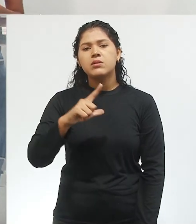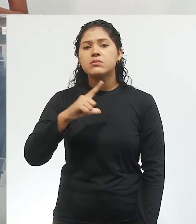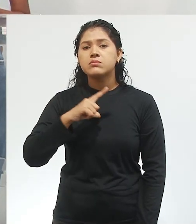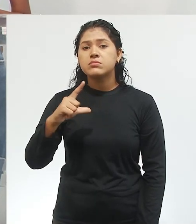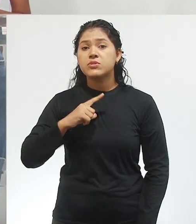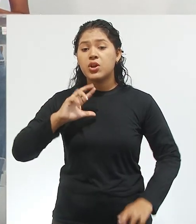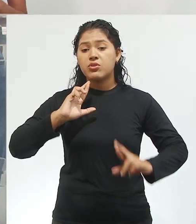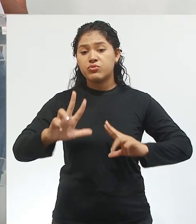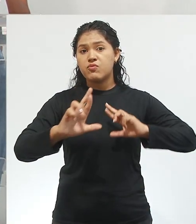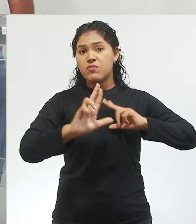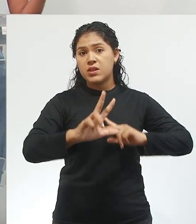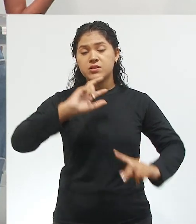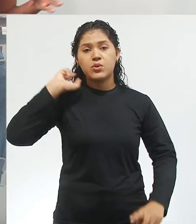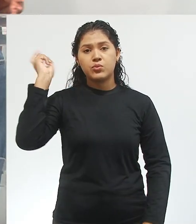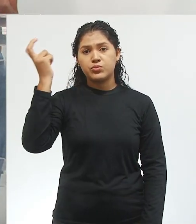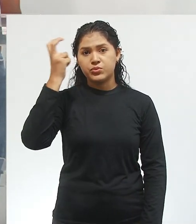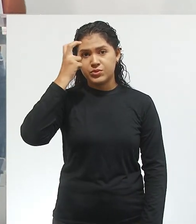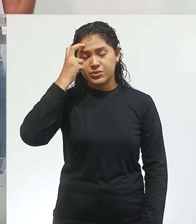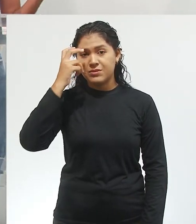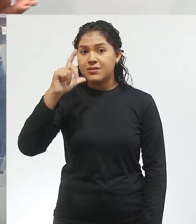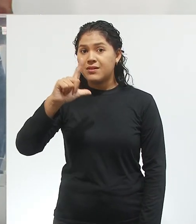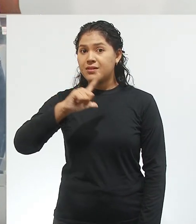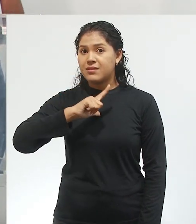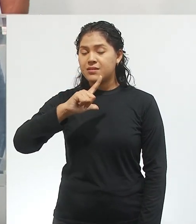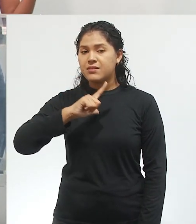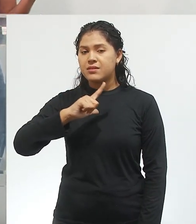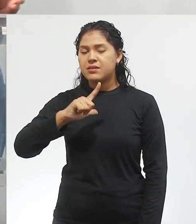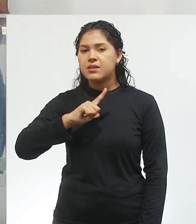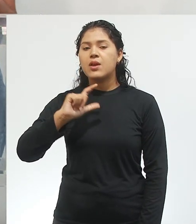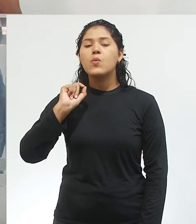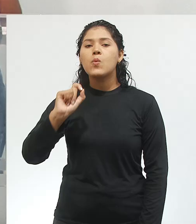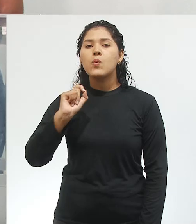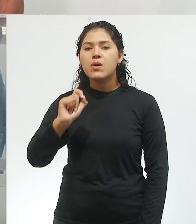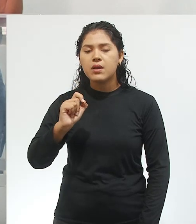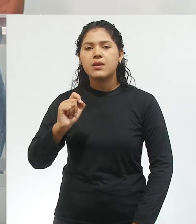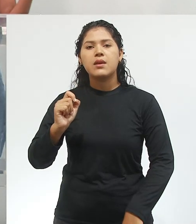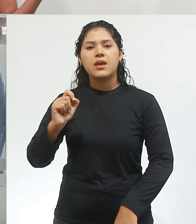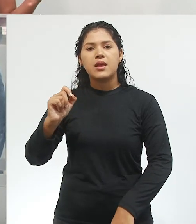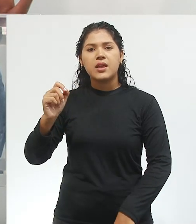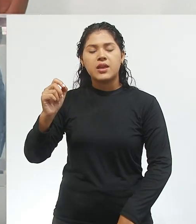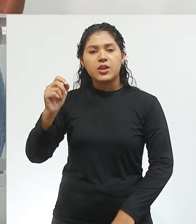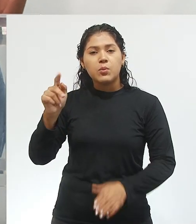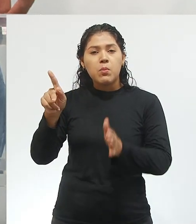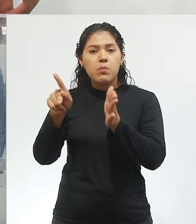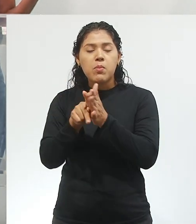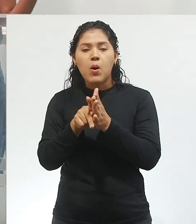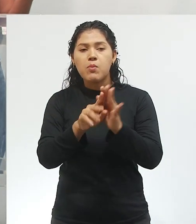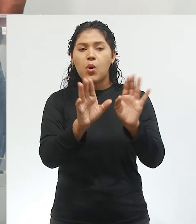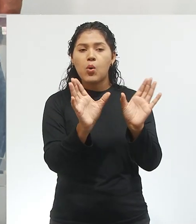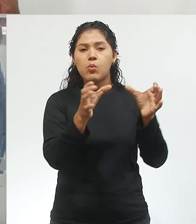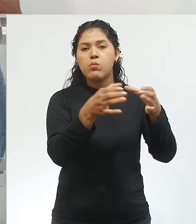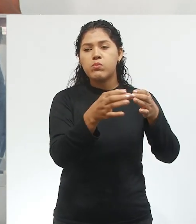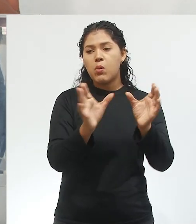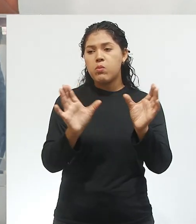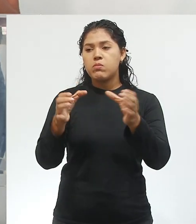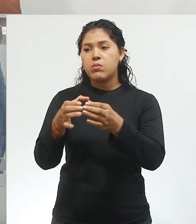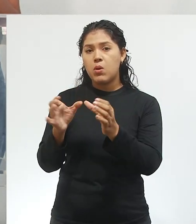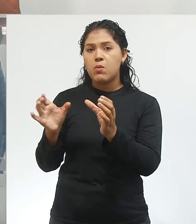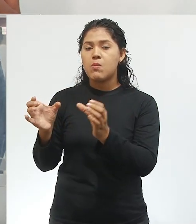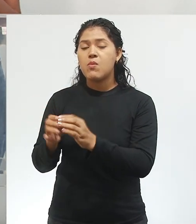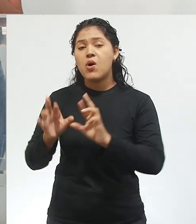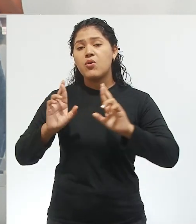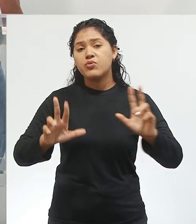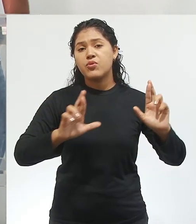culturais e é preciso ficar atentos a todas essas elaborações teóricas que, de